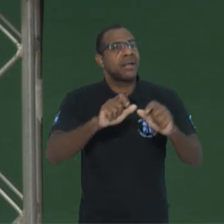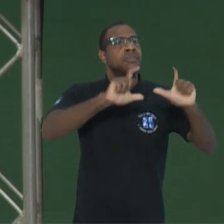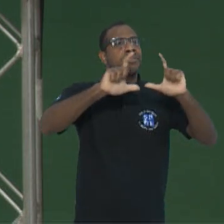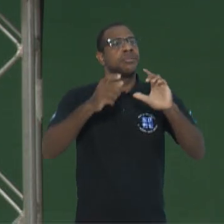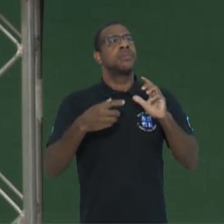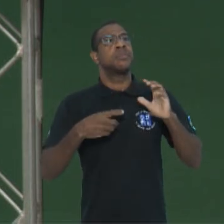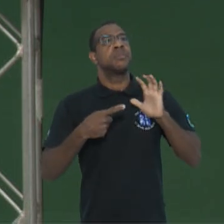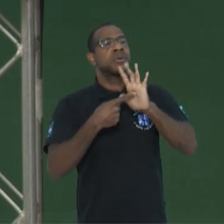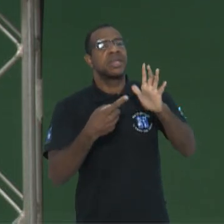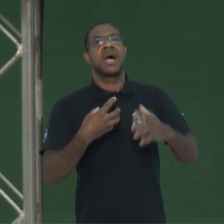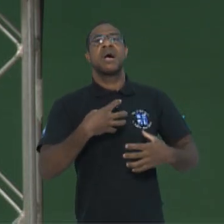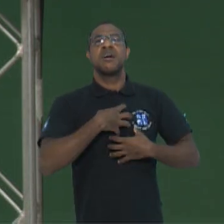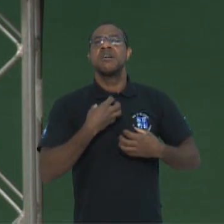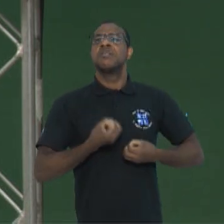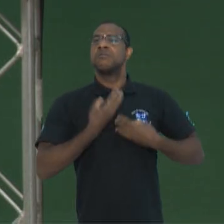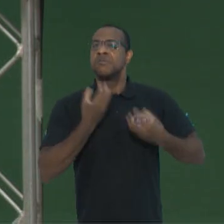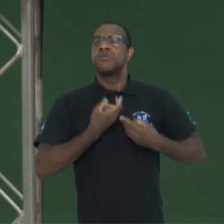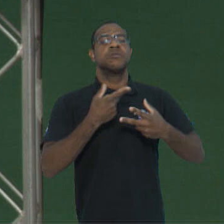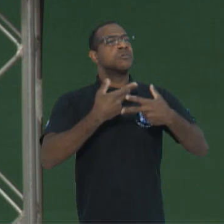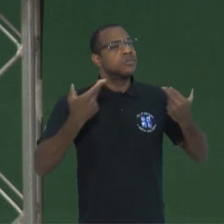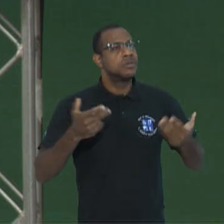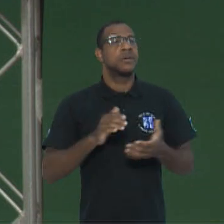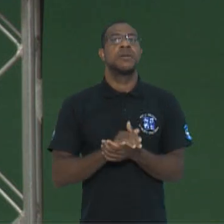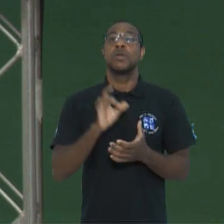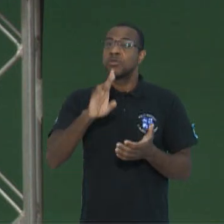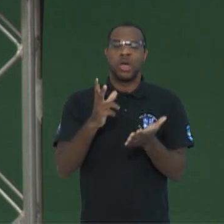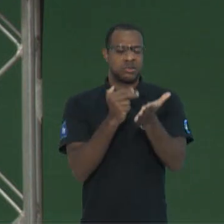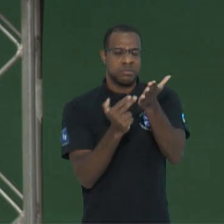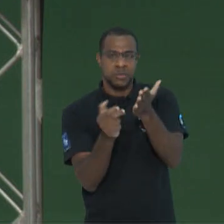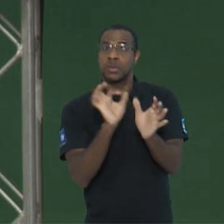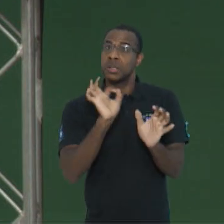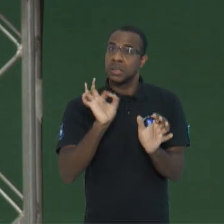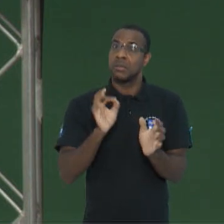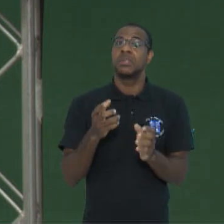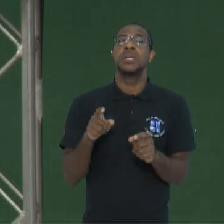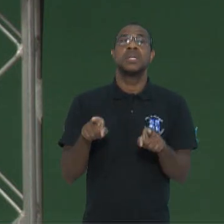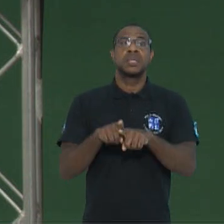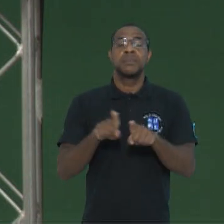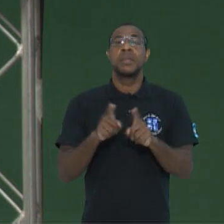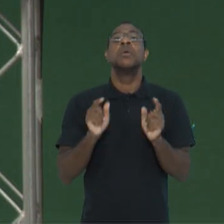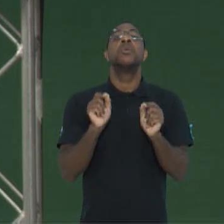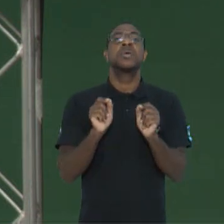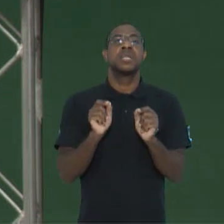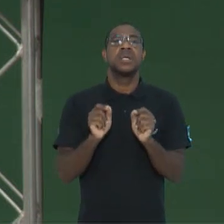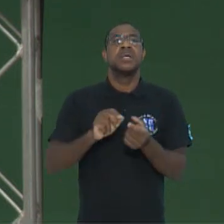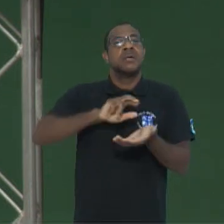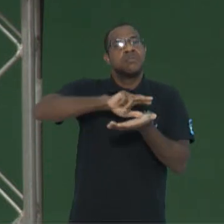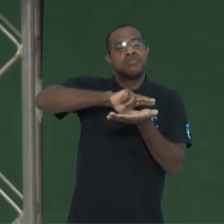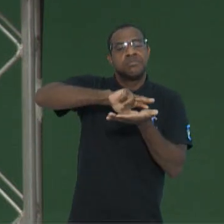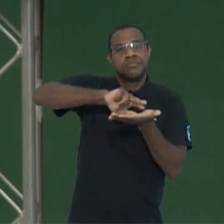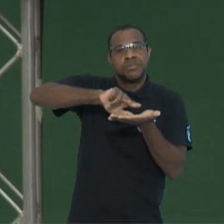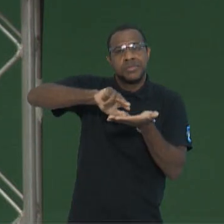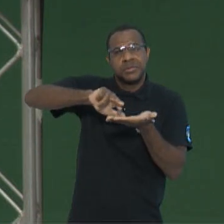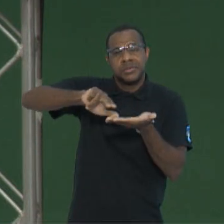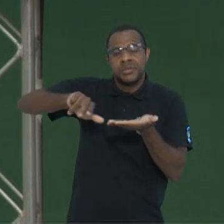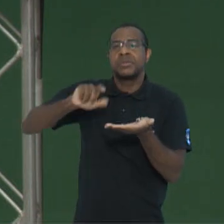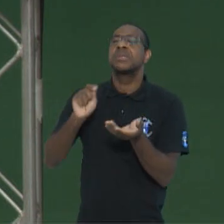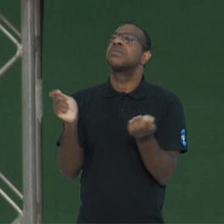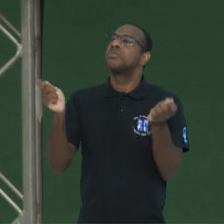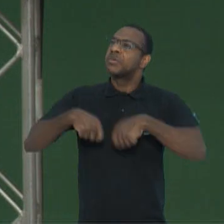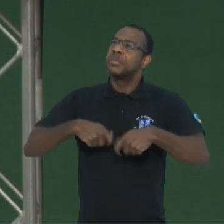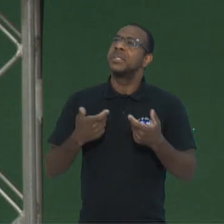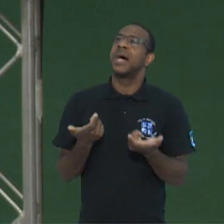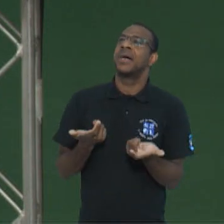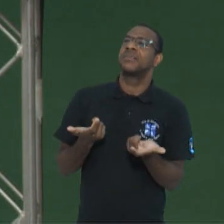utilização da mostra de arte, não só de pintura, mas como eu disse para vocês, uma N gama que vocês têm de